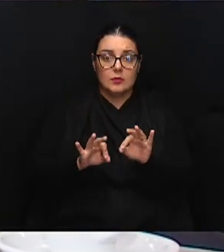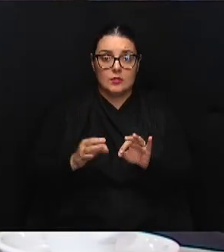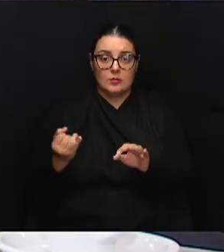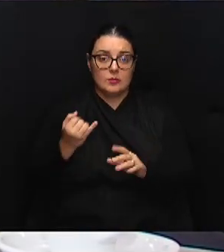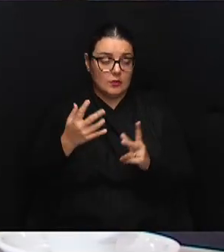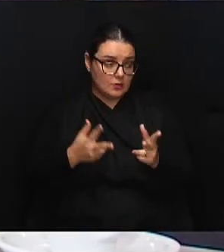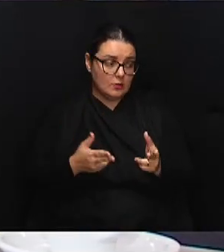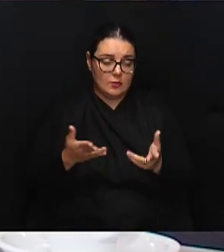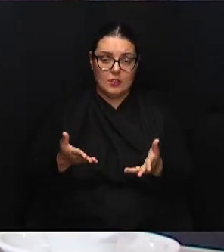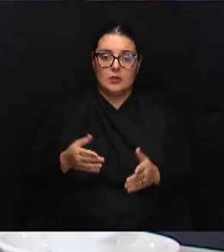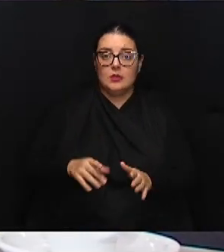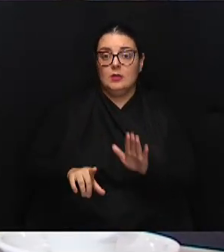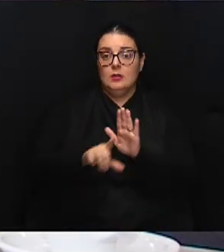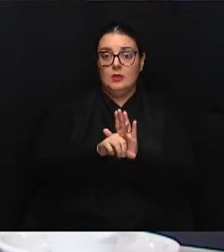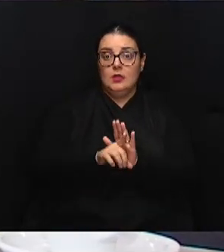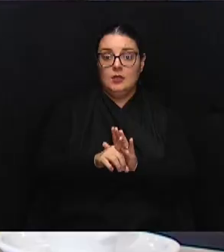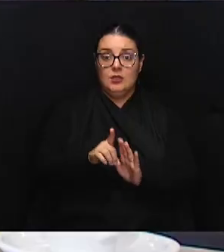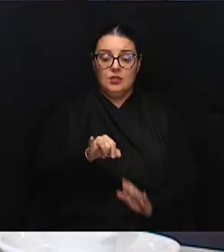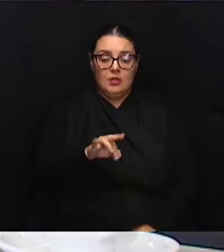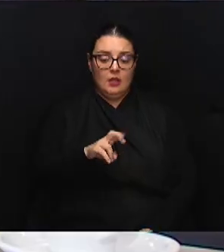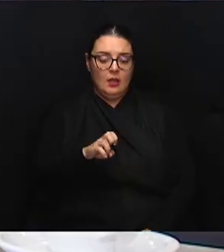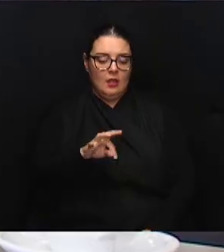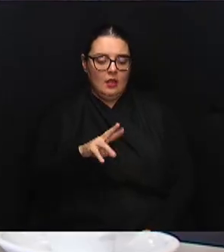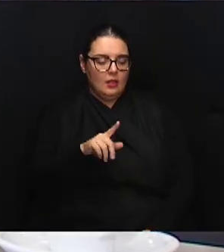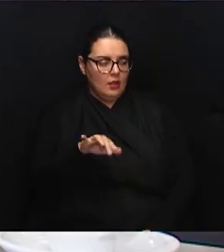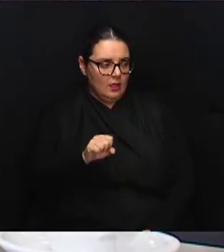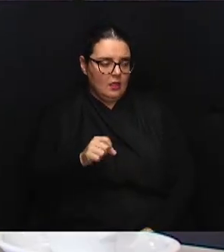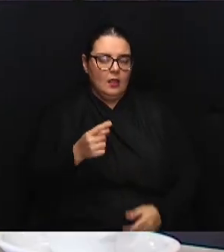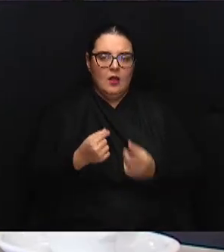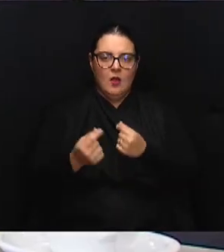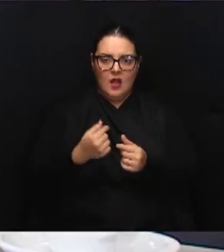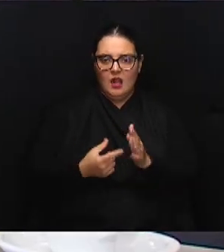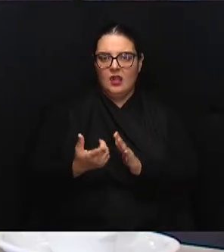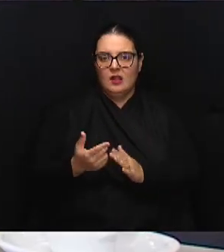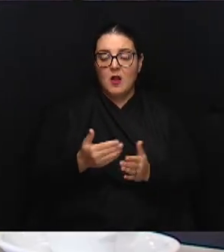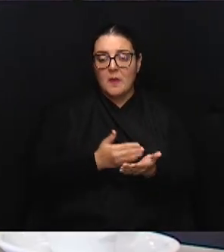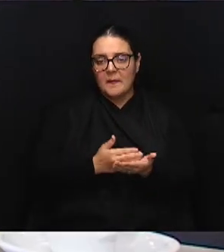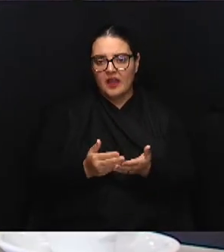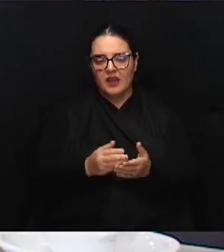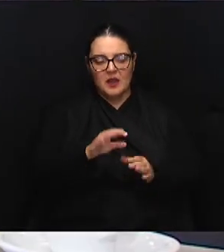Lei de Diretrizes Orçamentárias, ela inicia o ciclo de planejamento